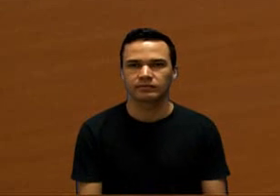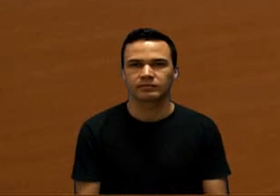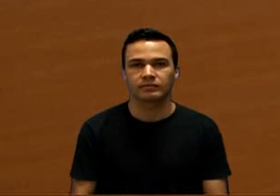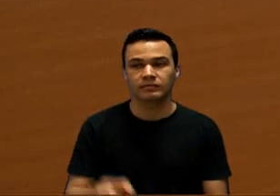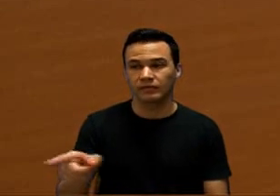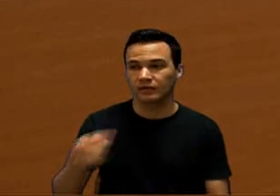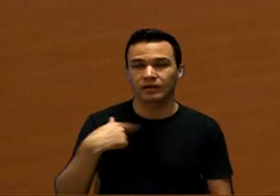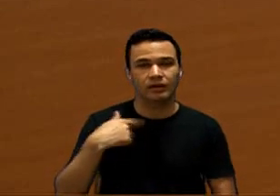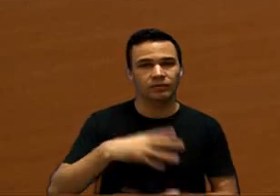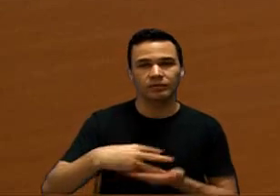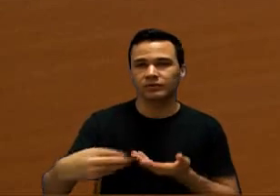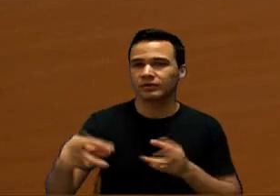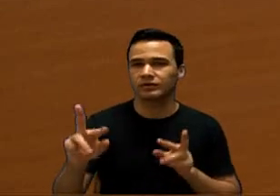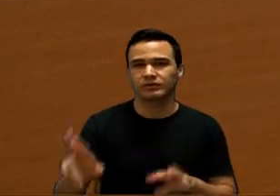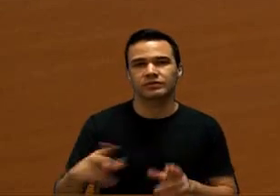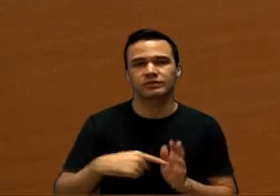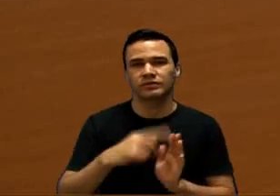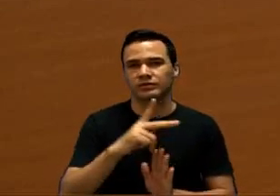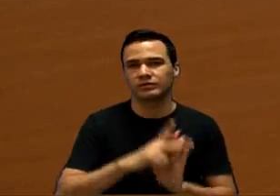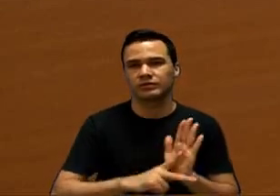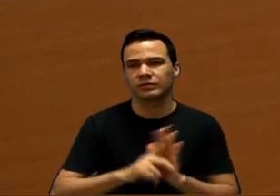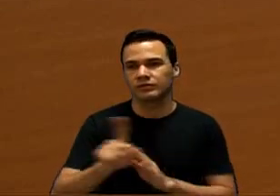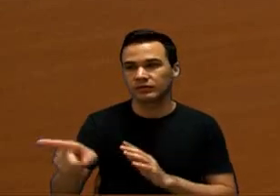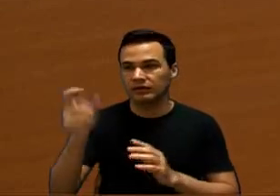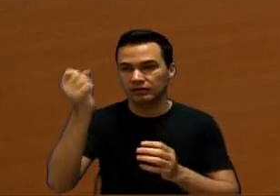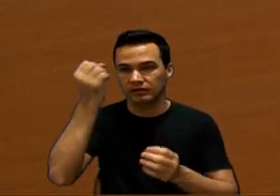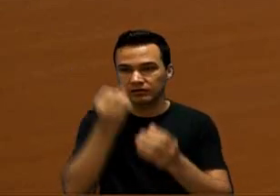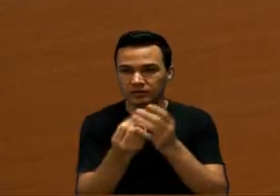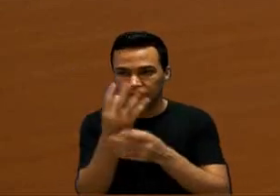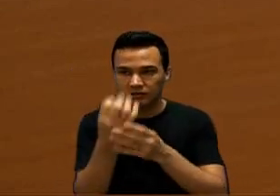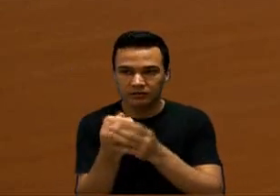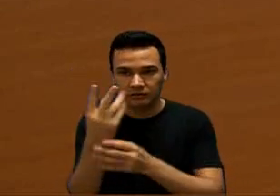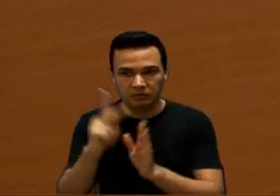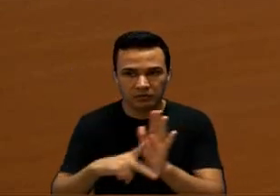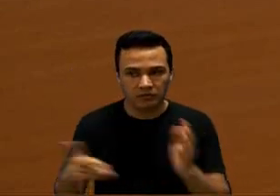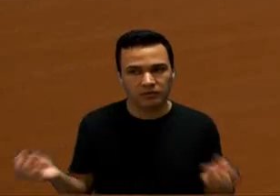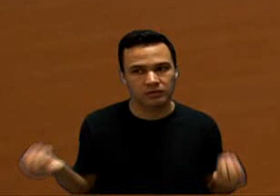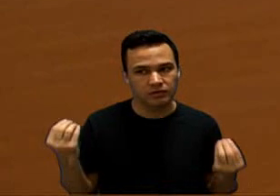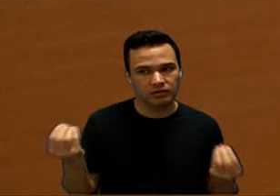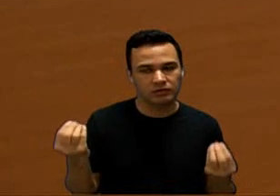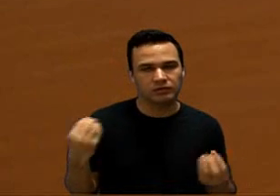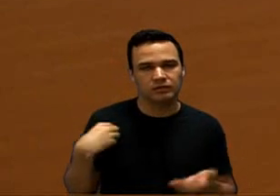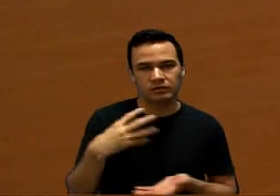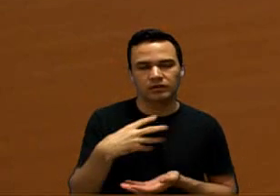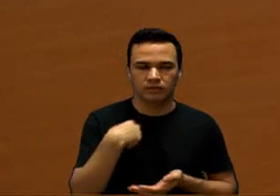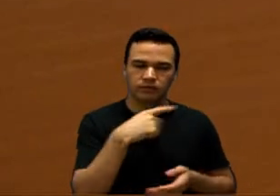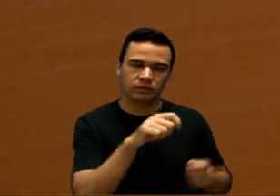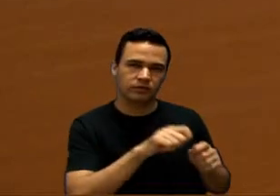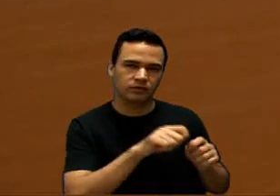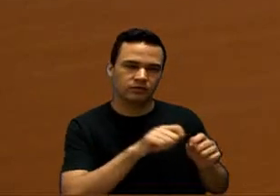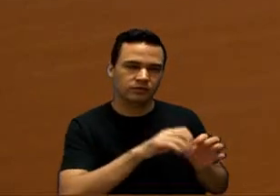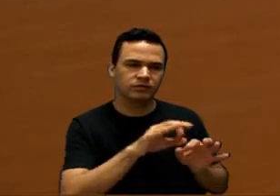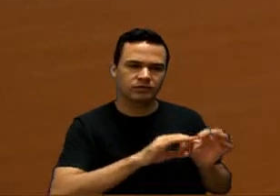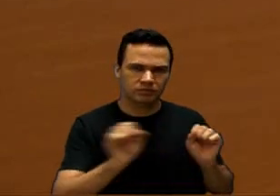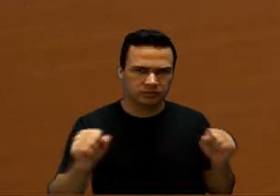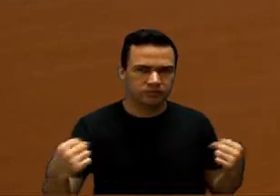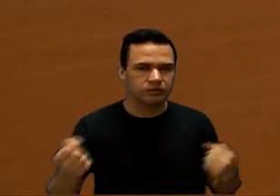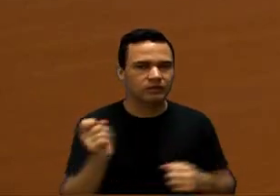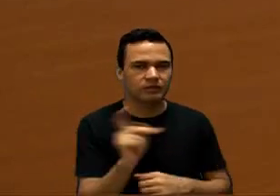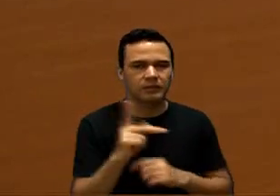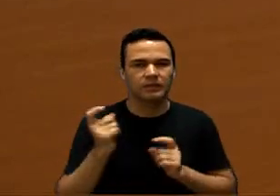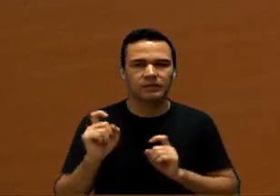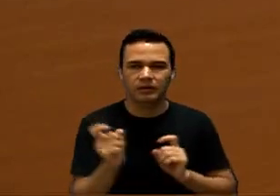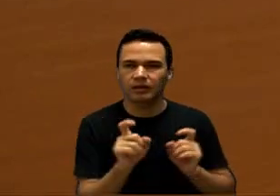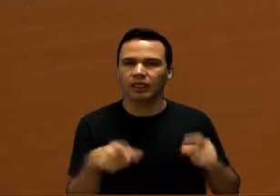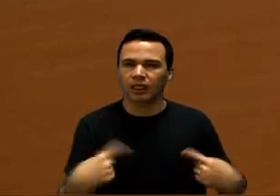Pessoa tinha que ter, pelo menos, criatividade para fazer projeto, né? Não, você faz o projeto, enfrenta aqui todo